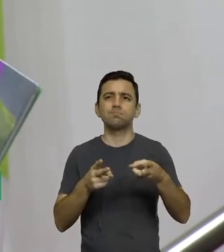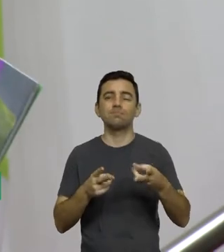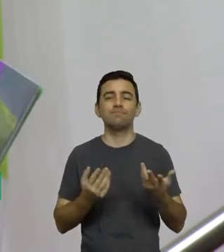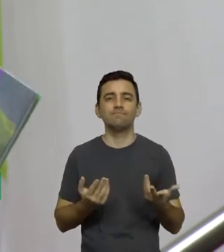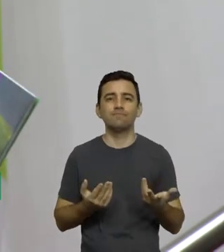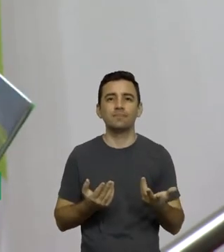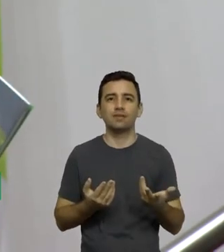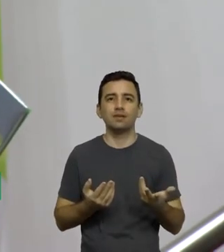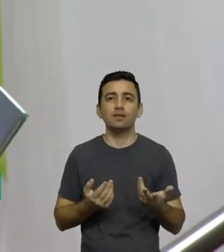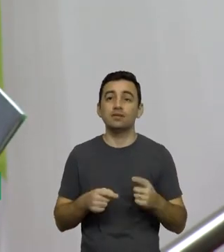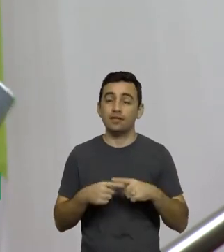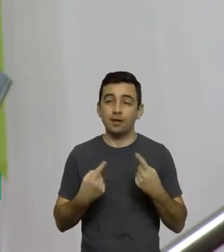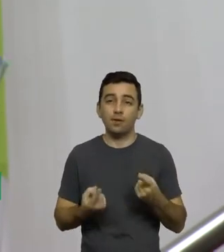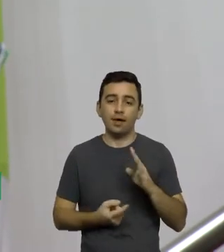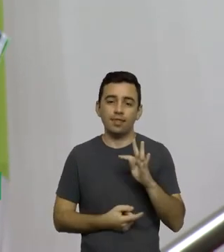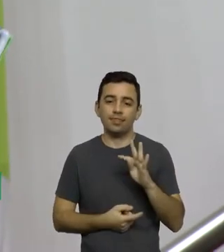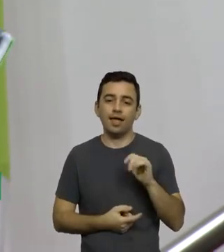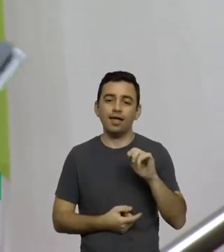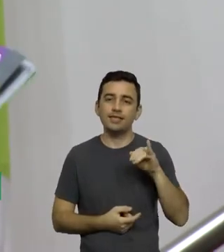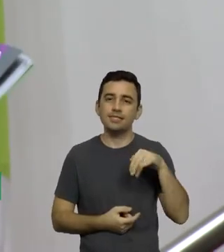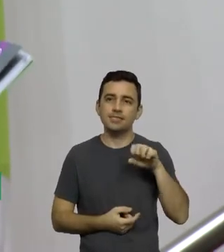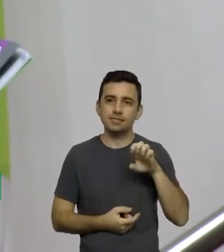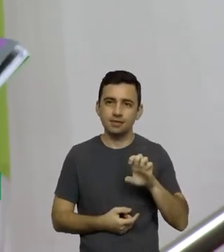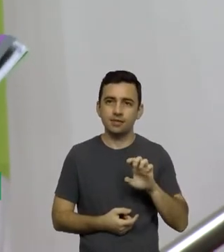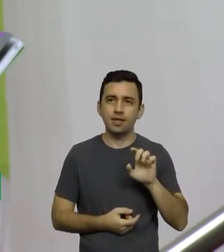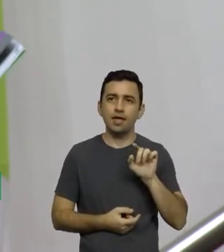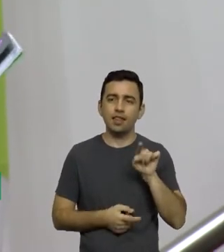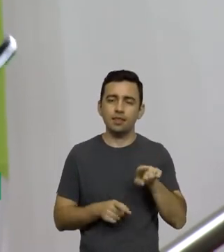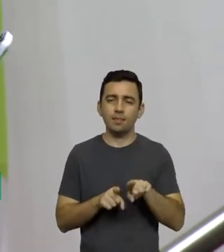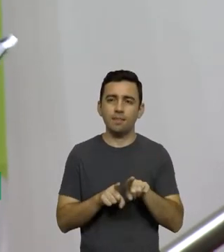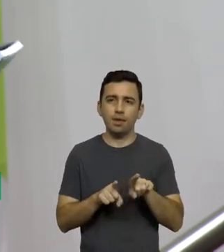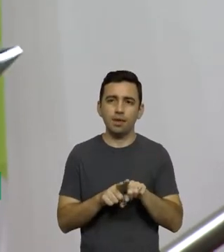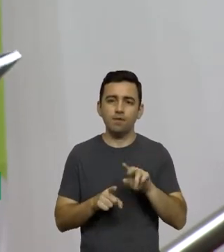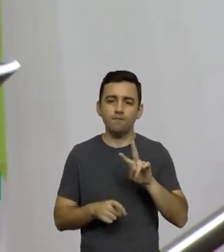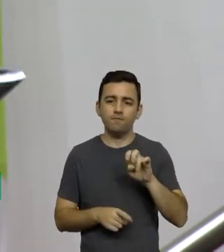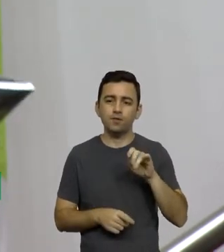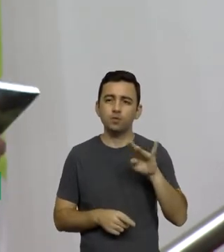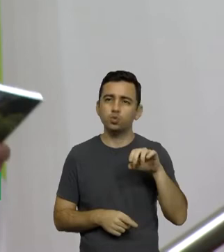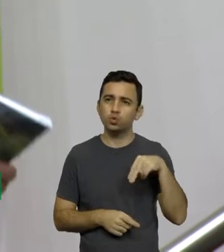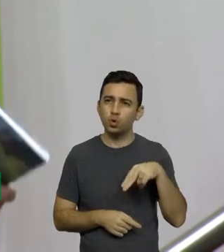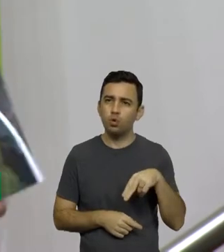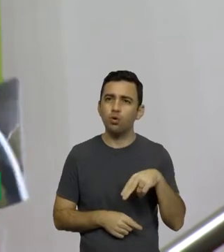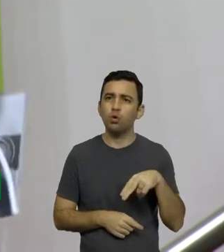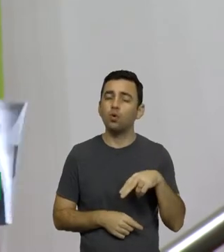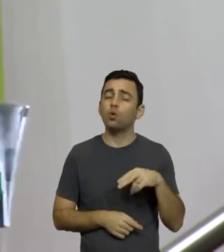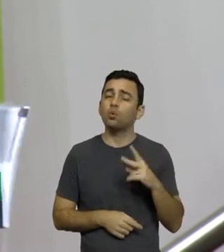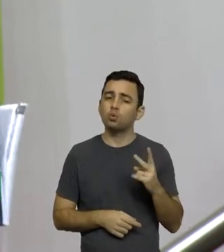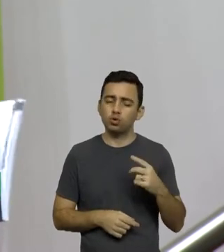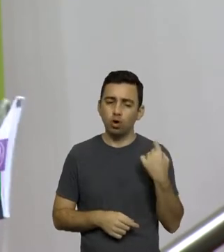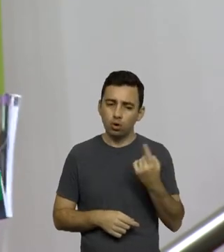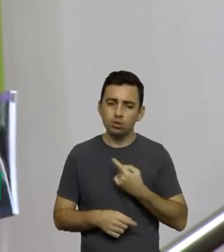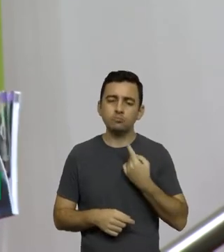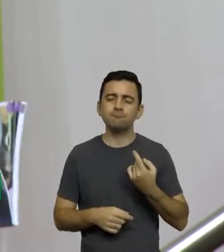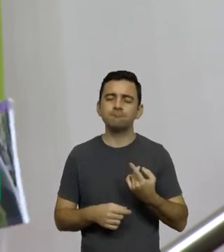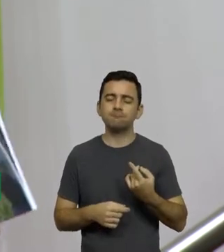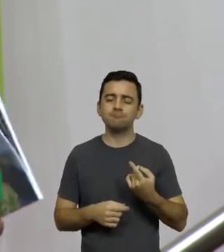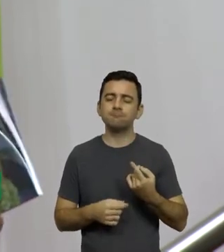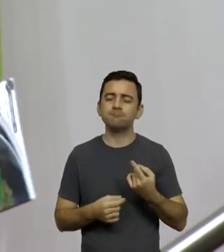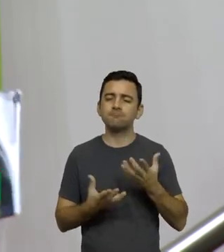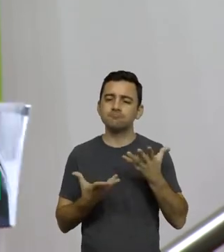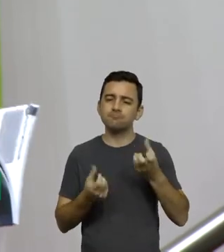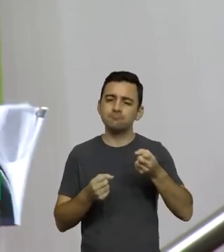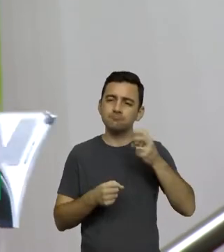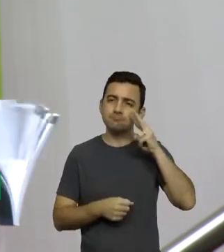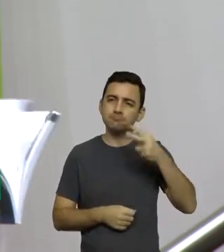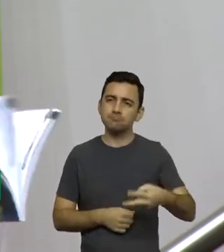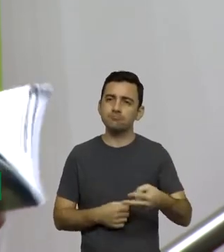Então, a Thaís e o Wilson, nosso reconhecimento por poder fazer